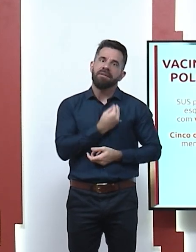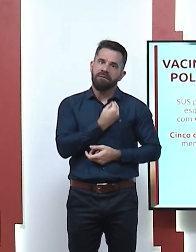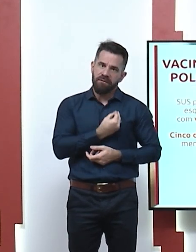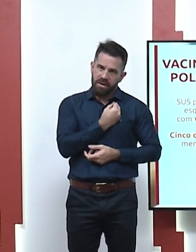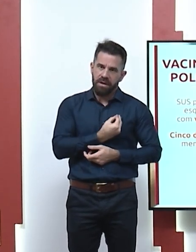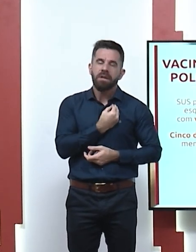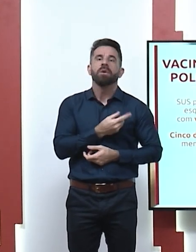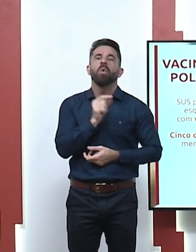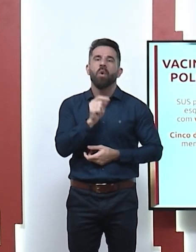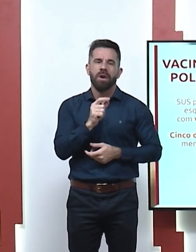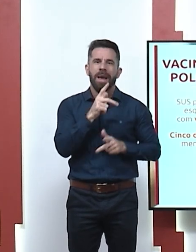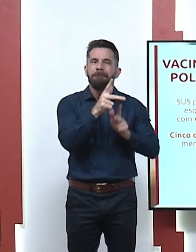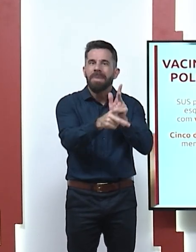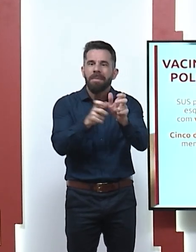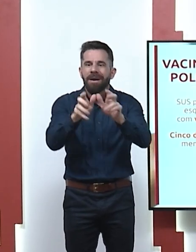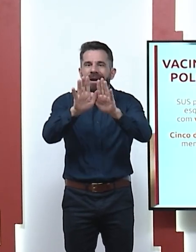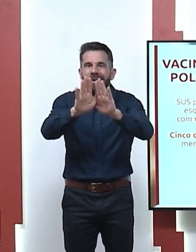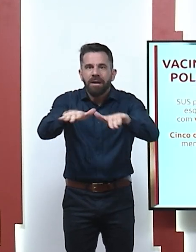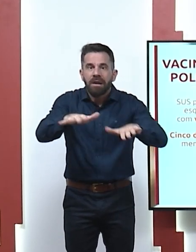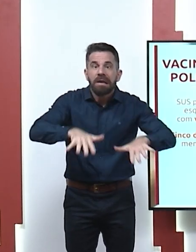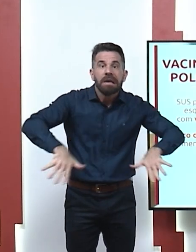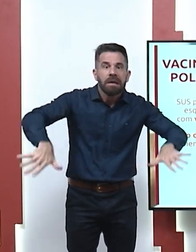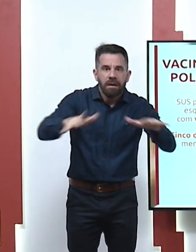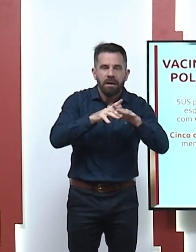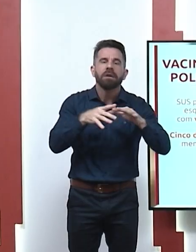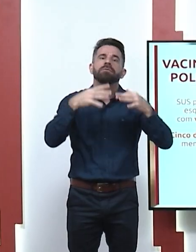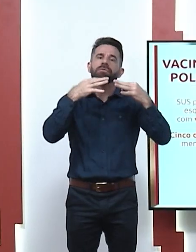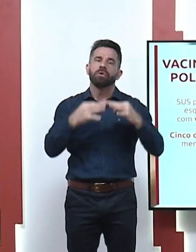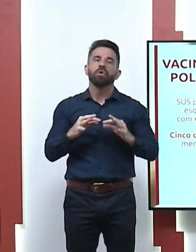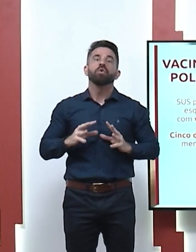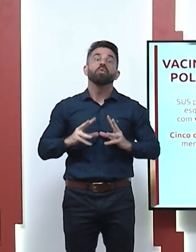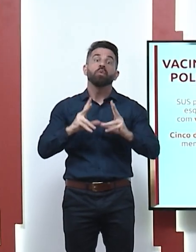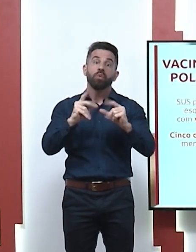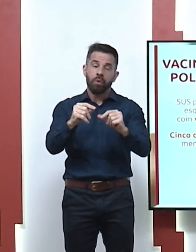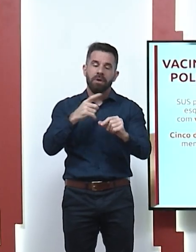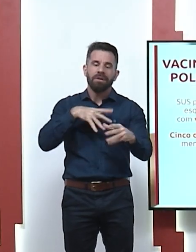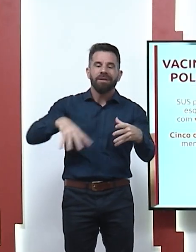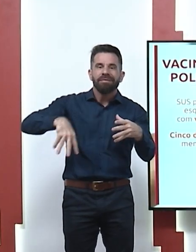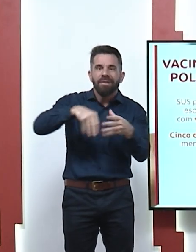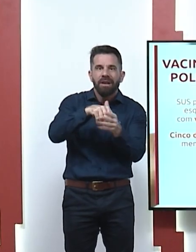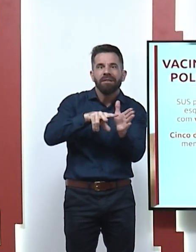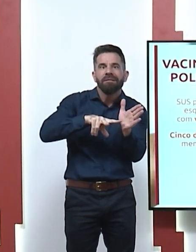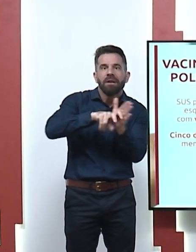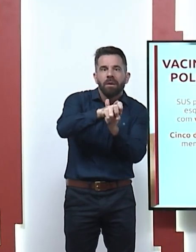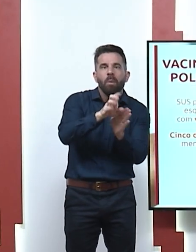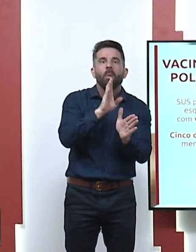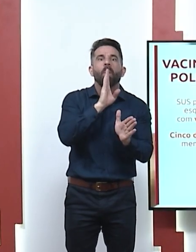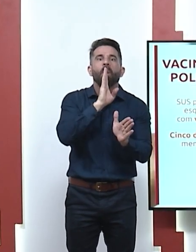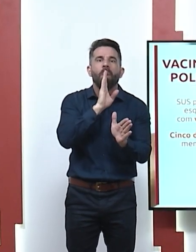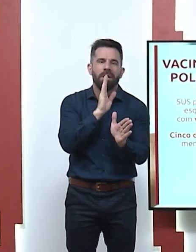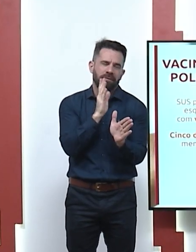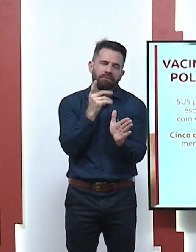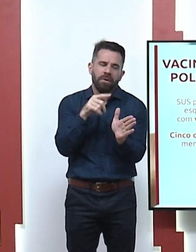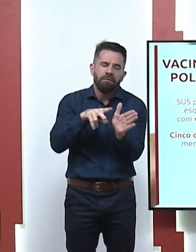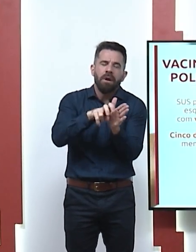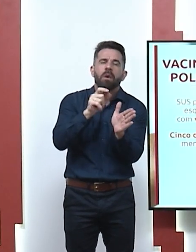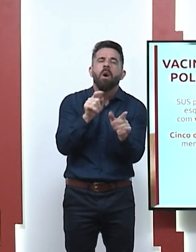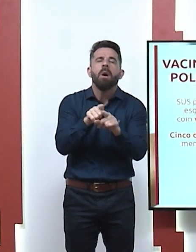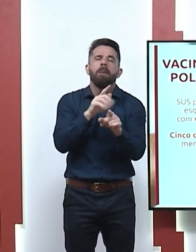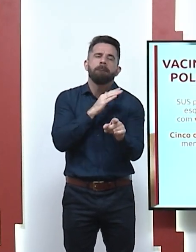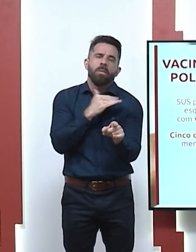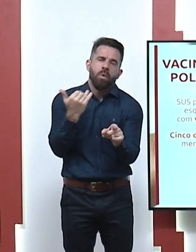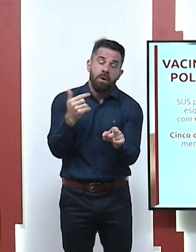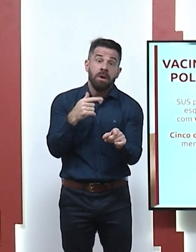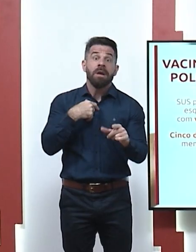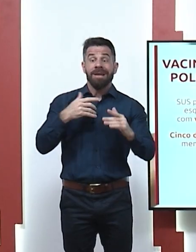aplicadas nas crianças, todas são de vacina inativada injetável. Então, menores de 5 anos